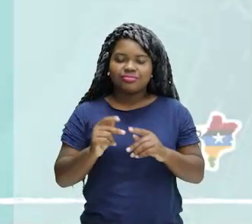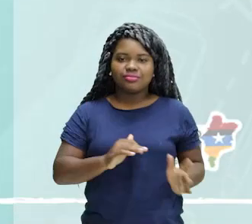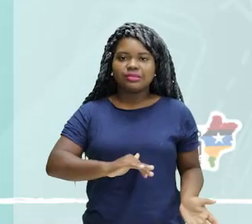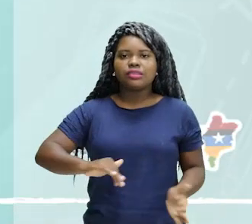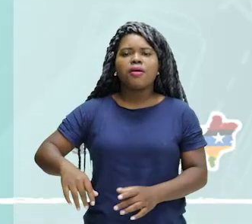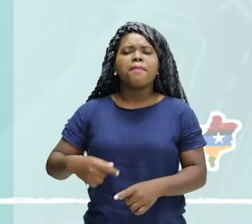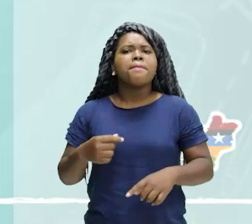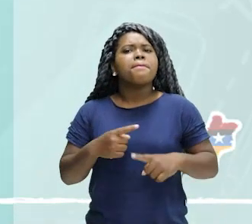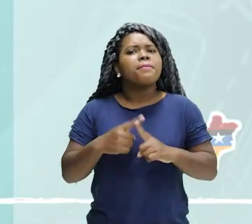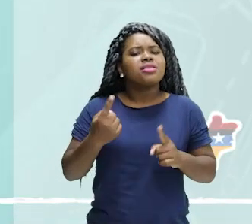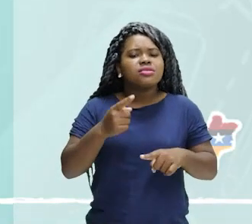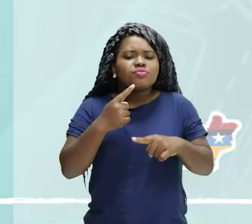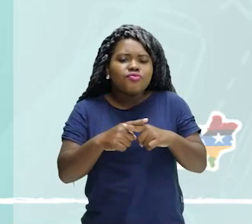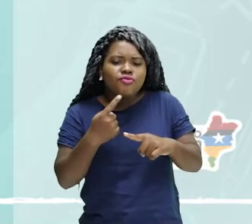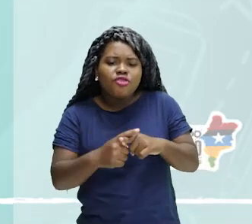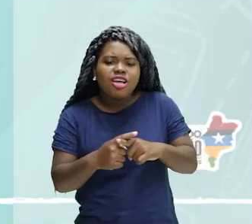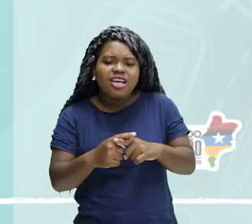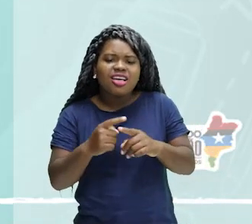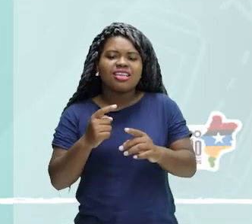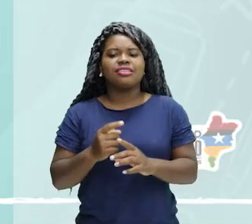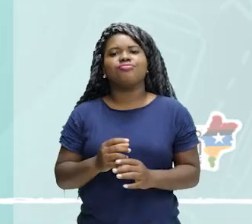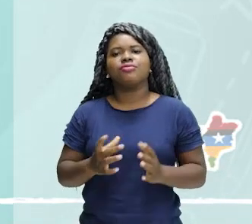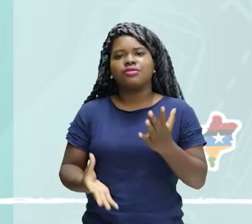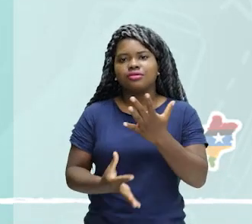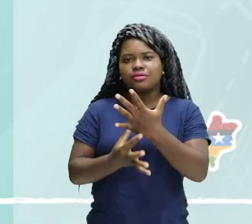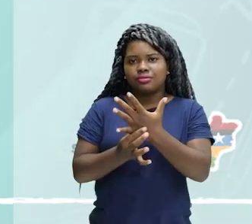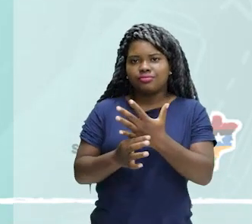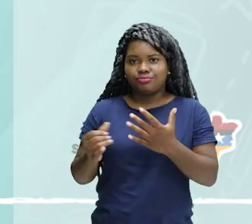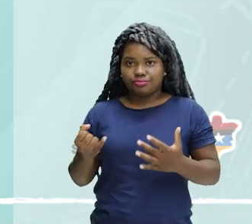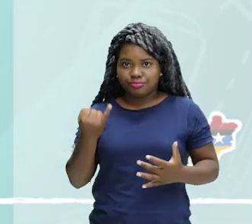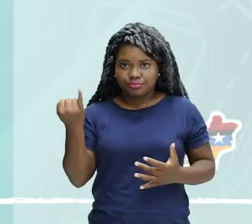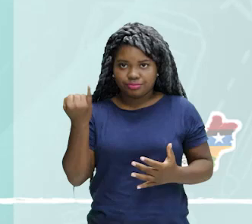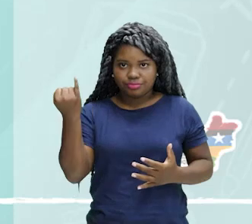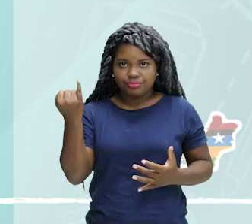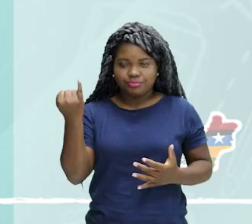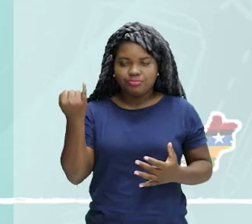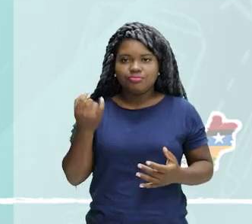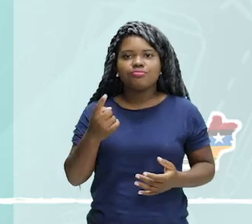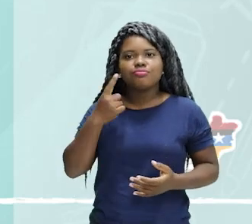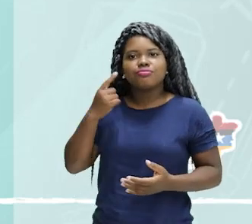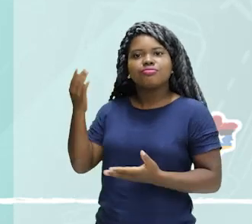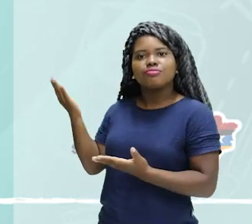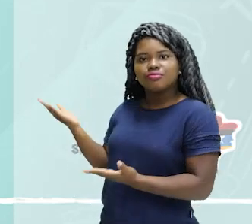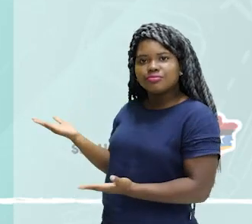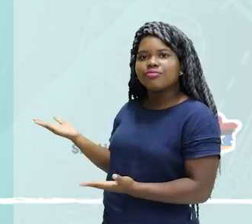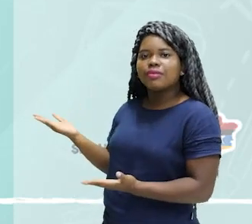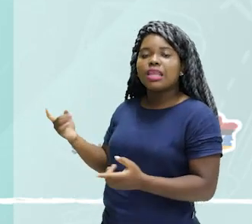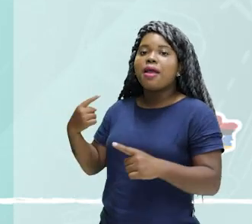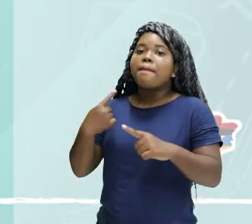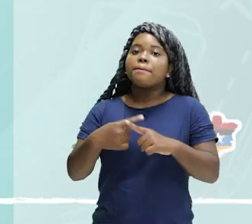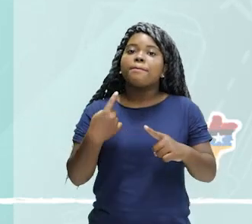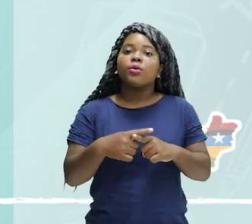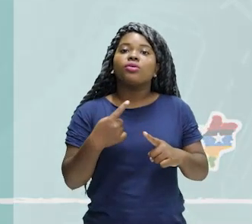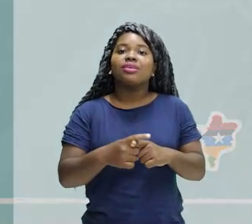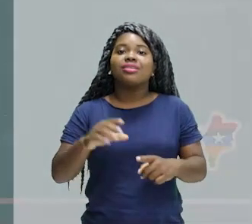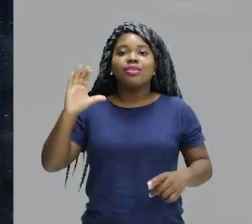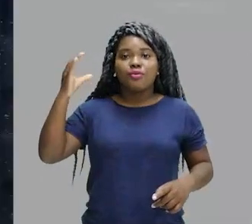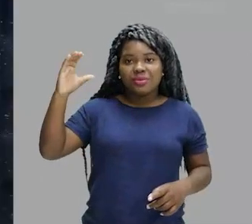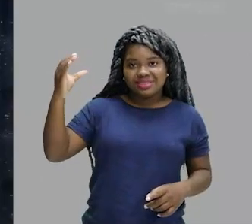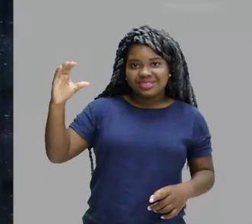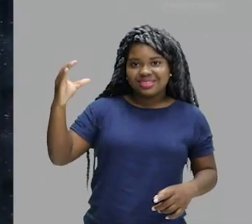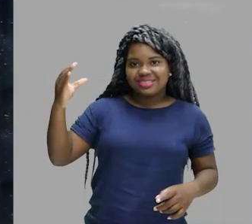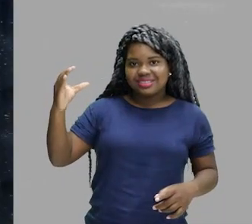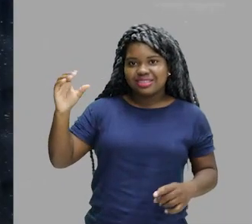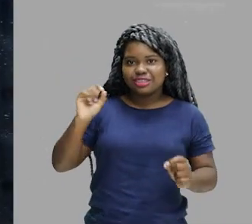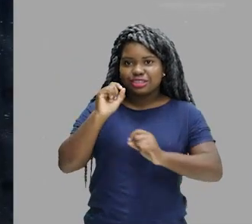o realismo, ele bate diretamente com um avanço da ciência e do progresso. Ciência e progresso no século